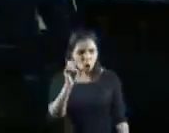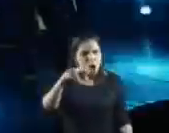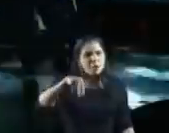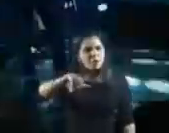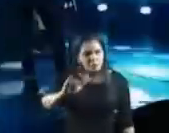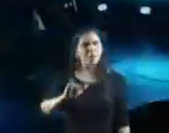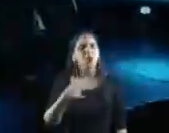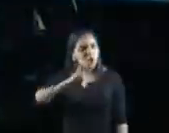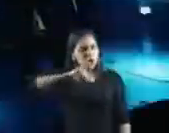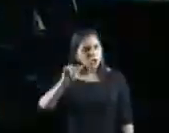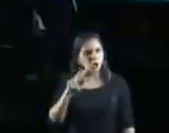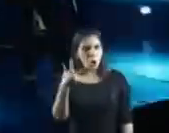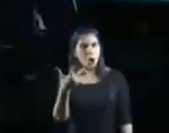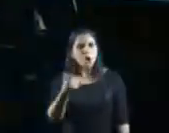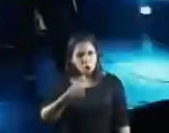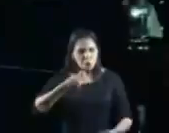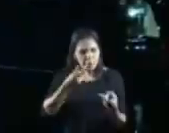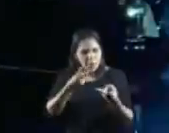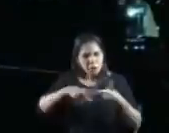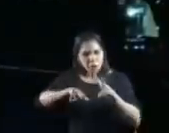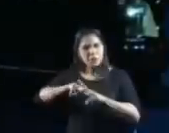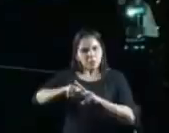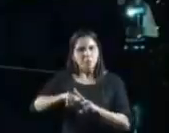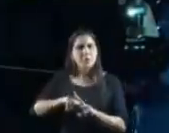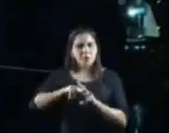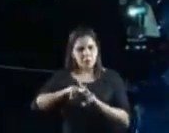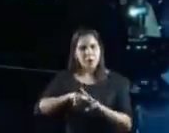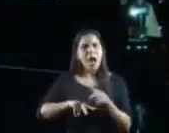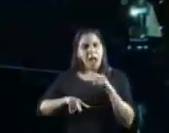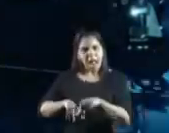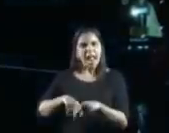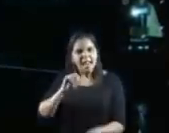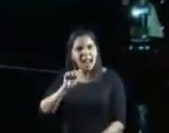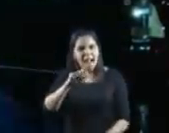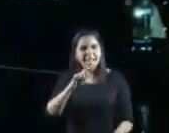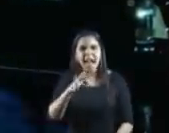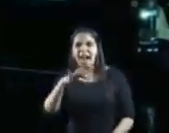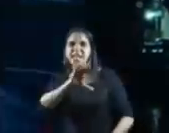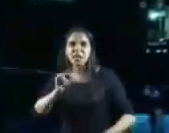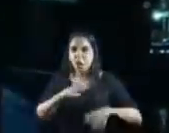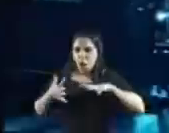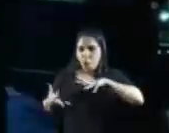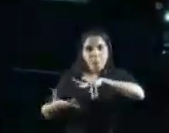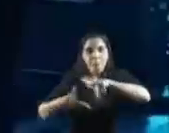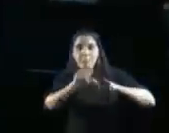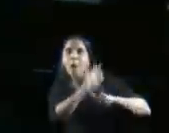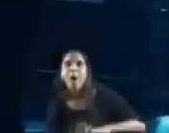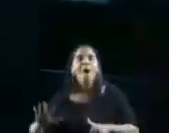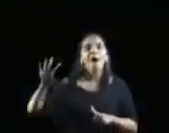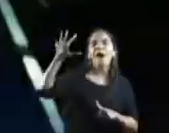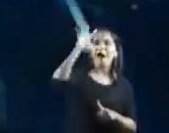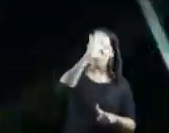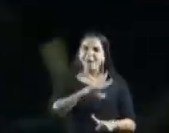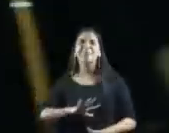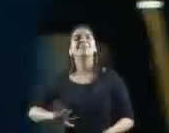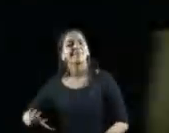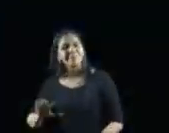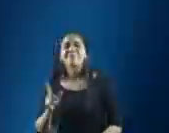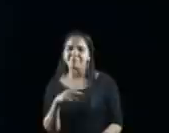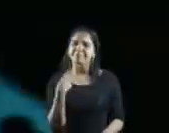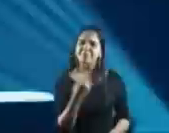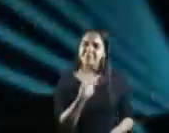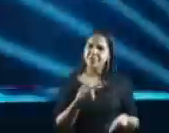Johnny, Johnny o desordeiro, ele anarquizava o mundo inteiro. Era o